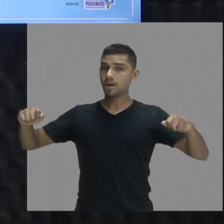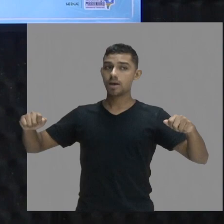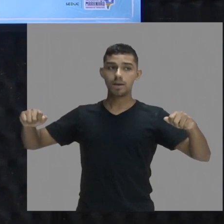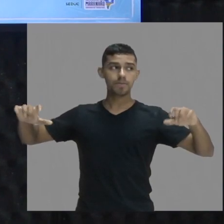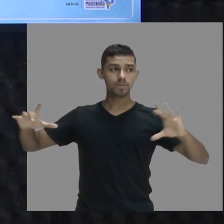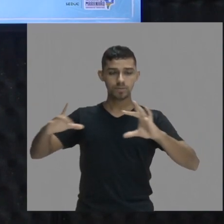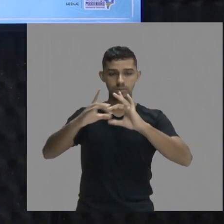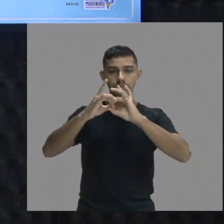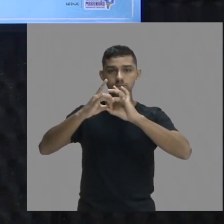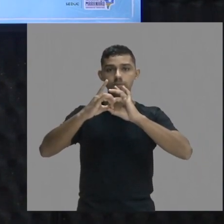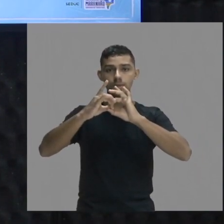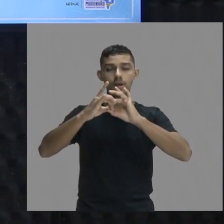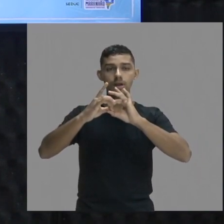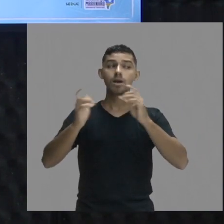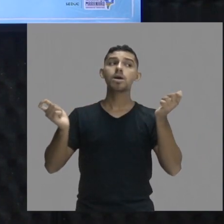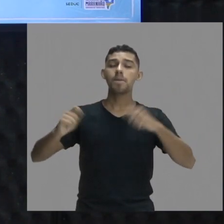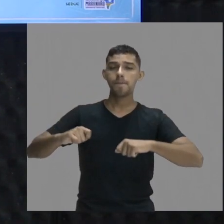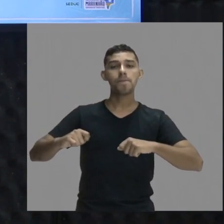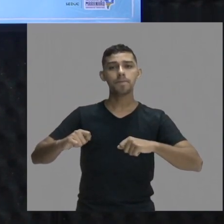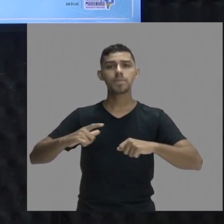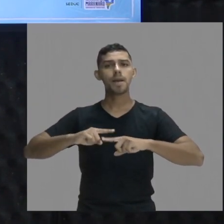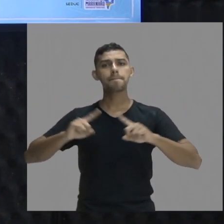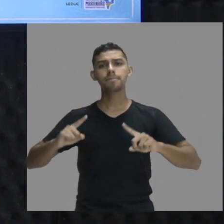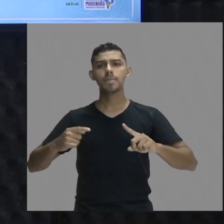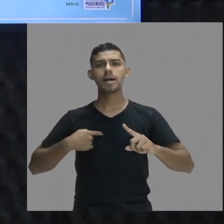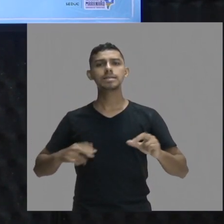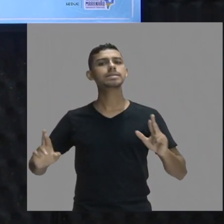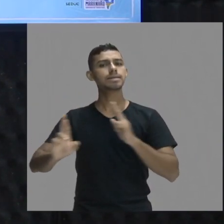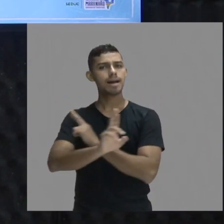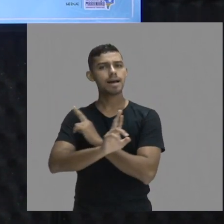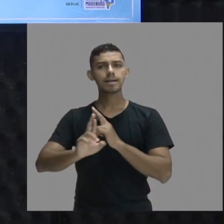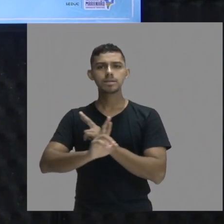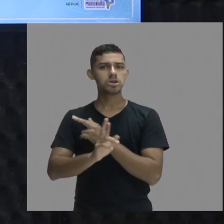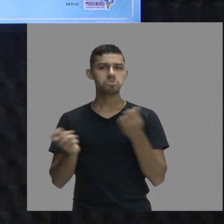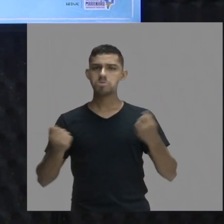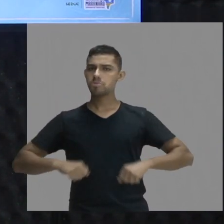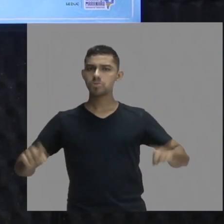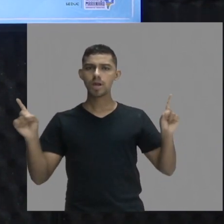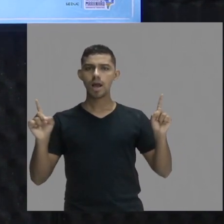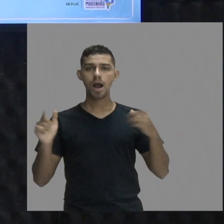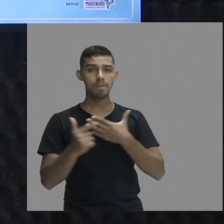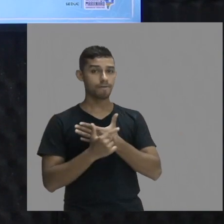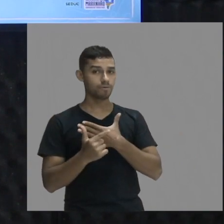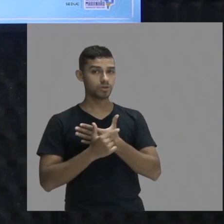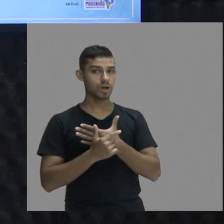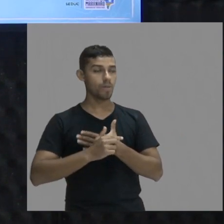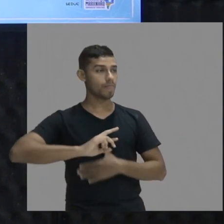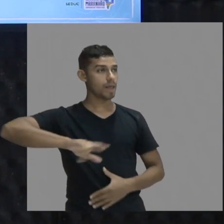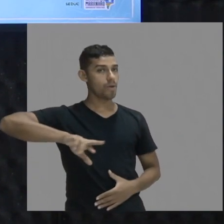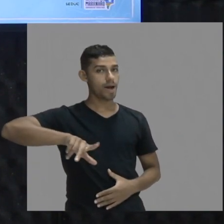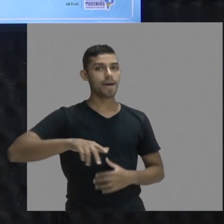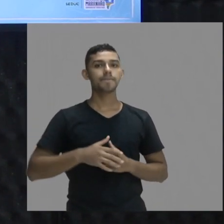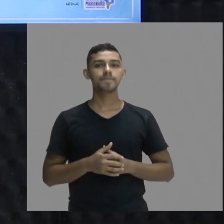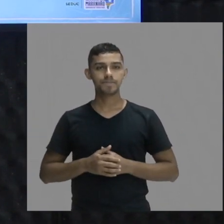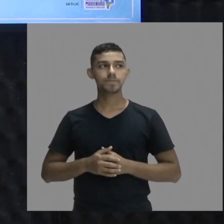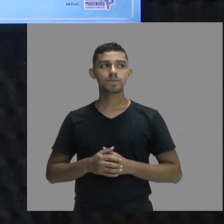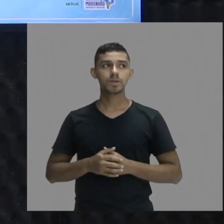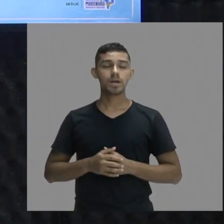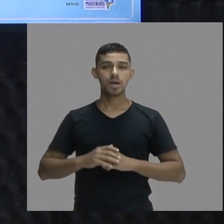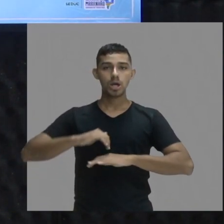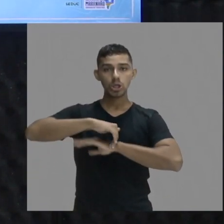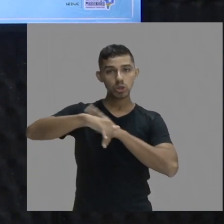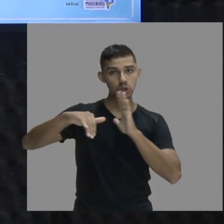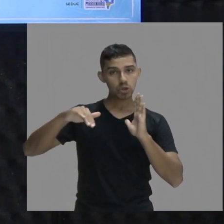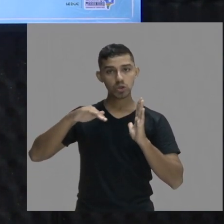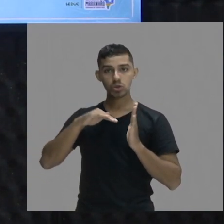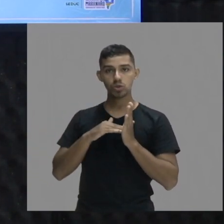A associados aos elementos do conjunto B, só que essa relação nem necessariamente é uma função. Que a gente fala, toda função